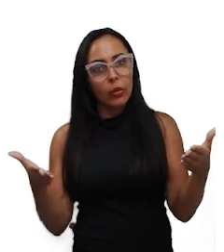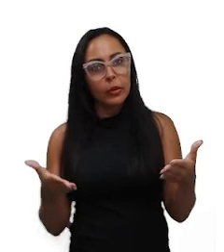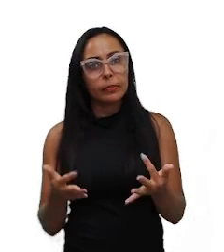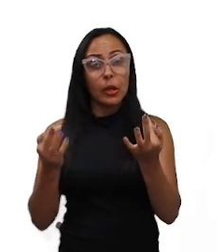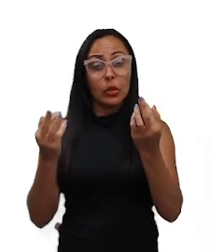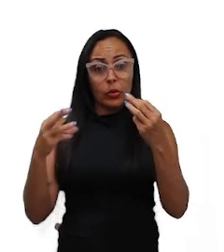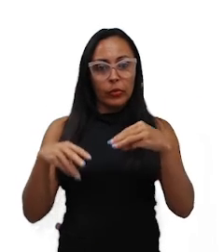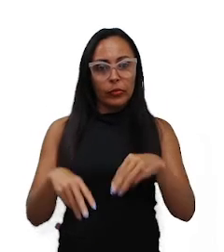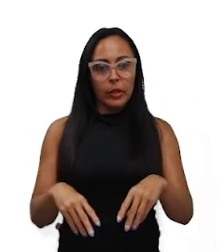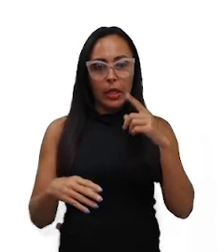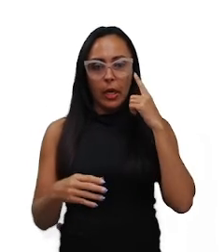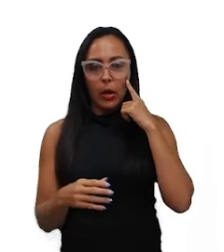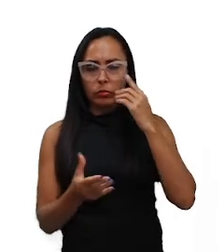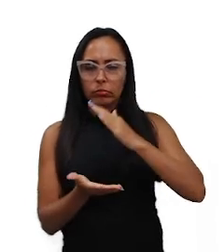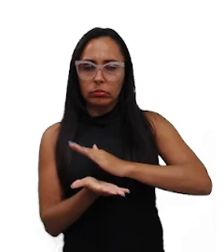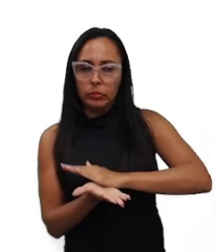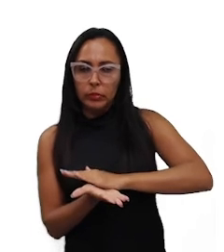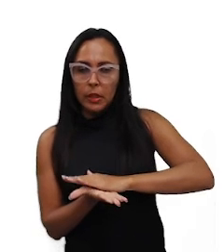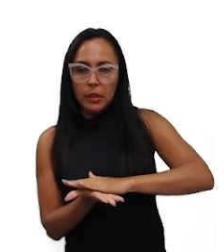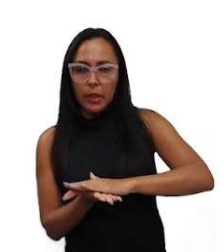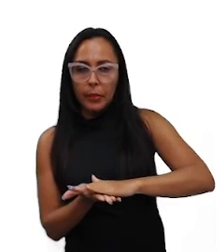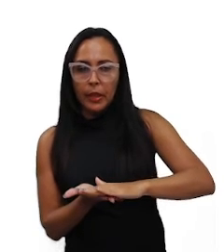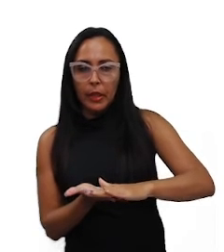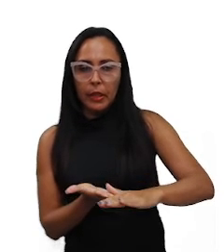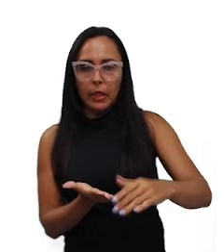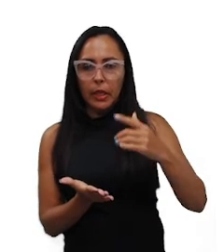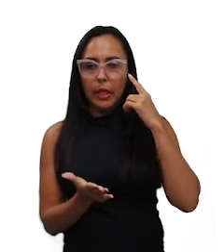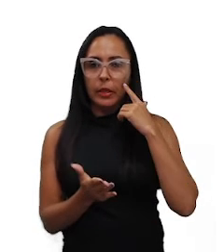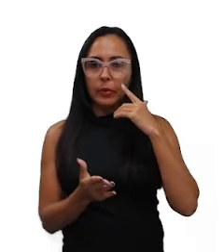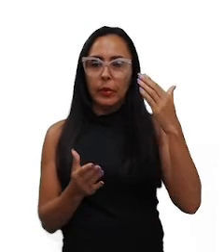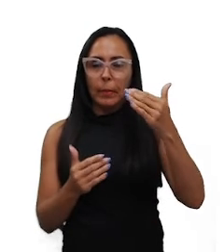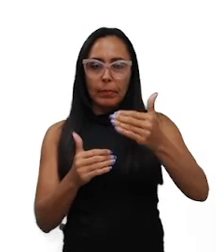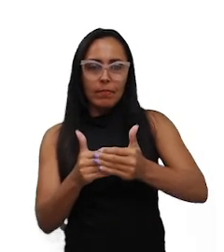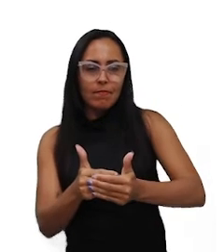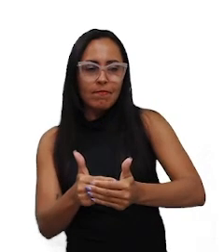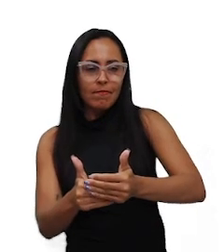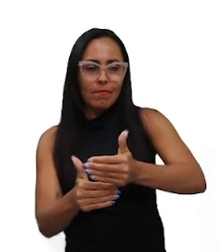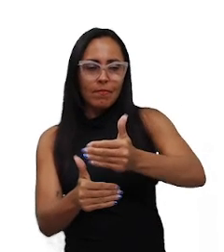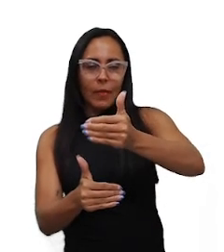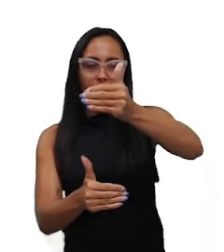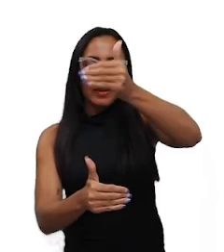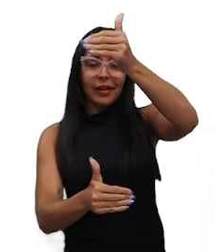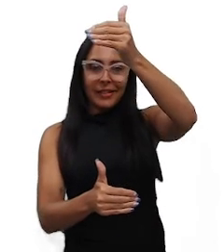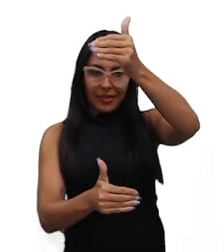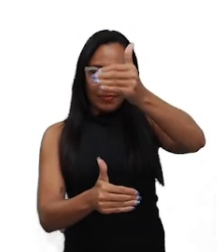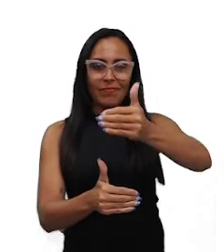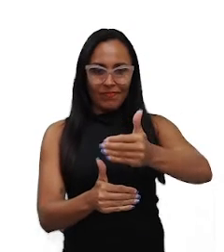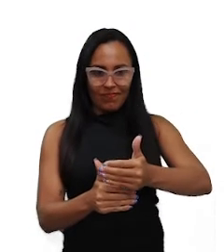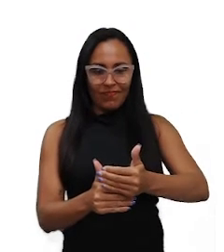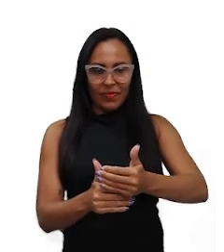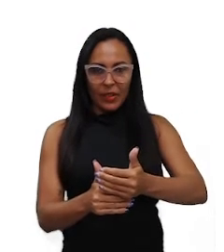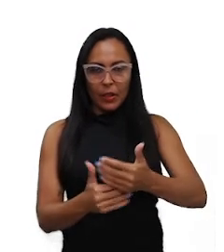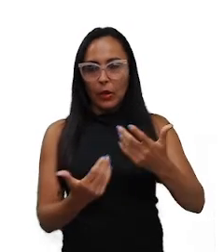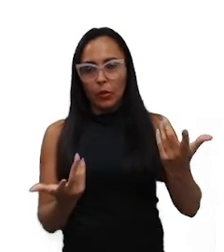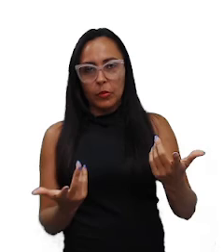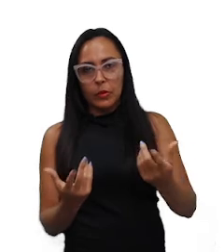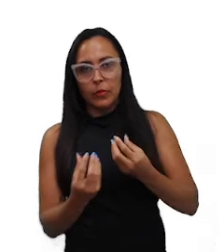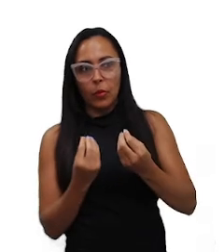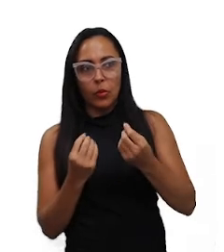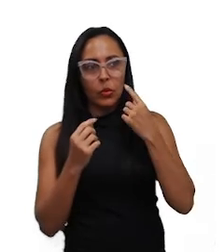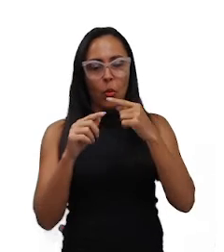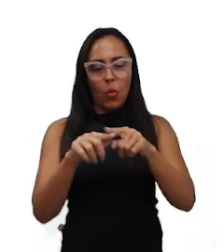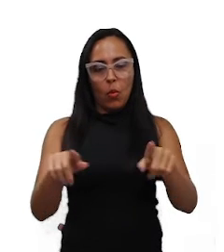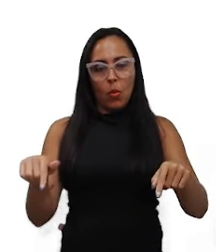dessa malha do piso, formar a parede frontal, né? Como se fosse o fundo do quarto. Então, a gente conclui